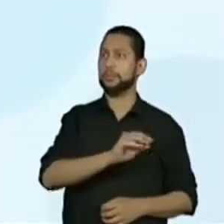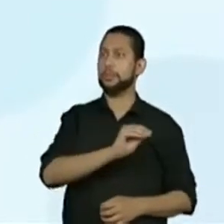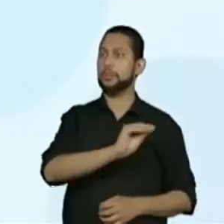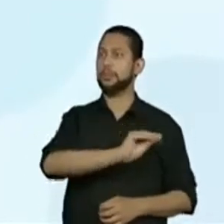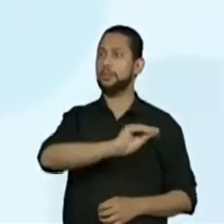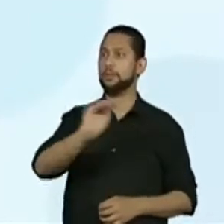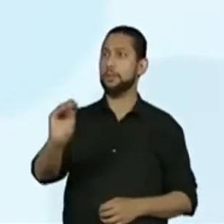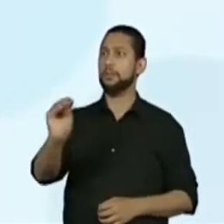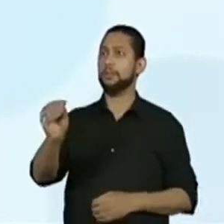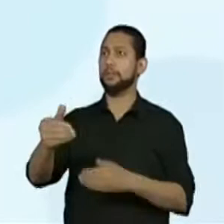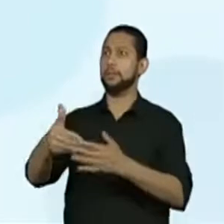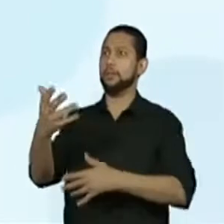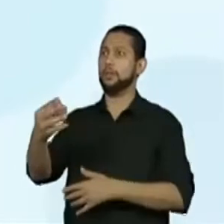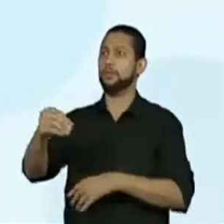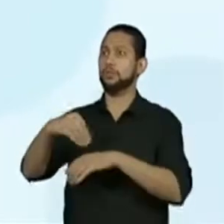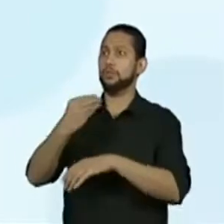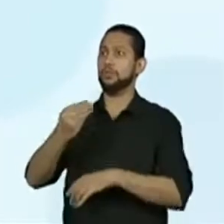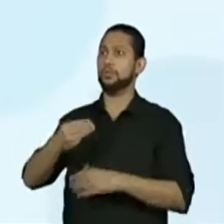Vamos lá.